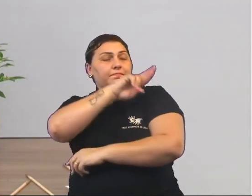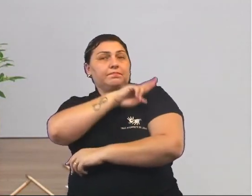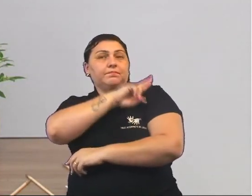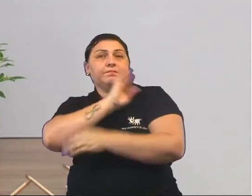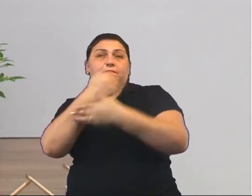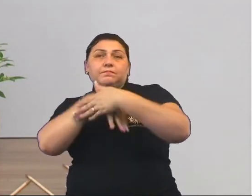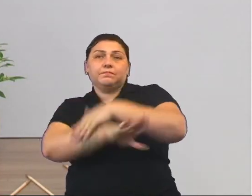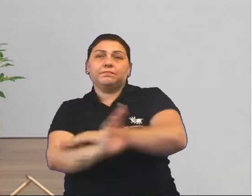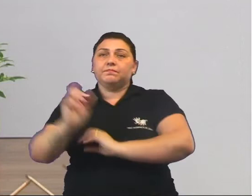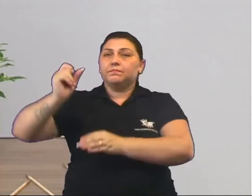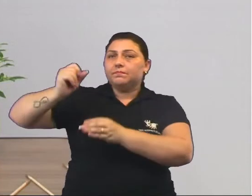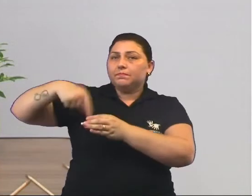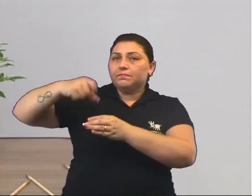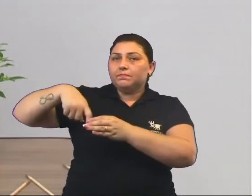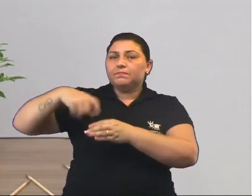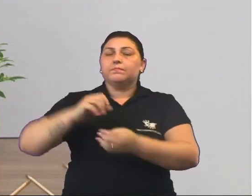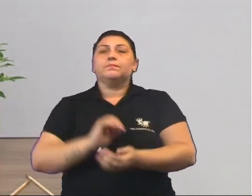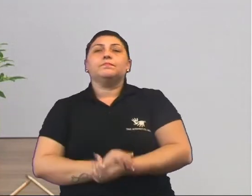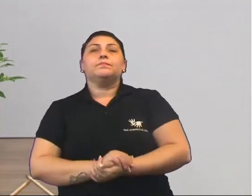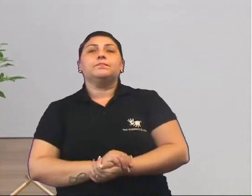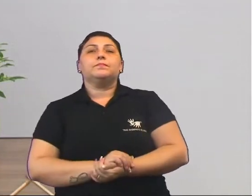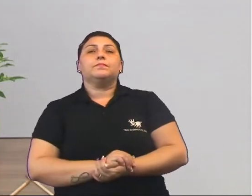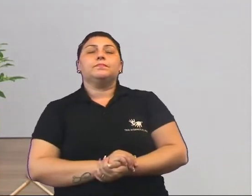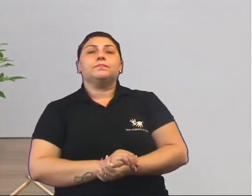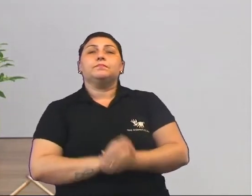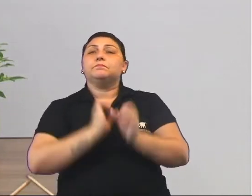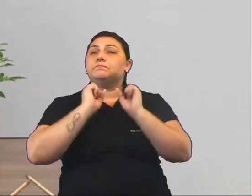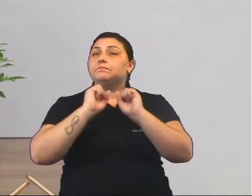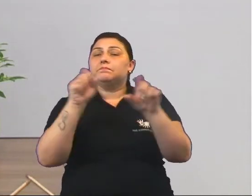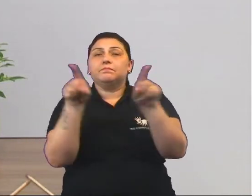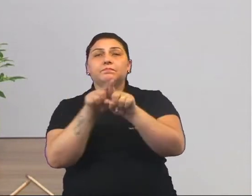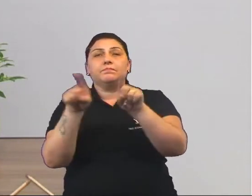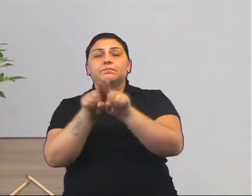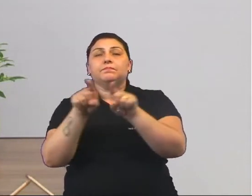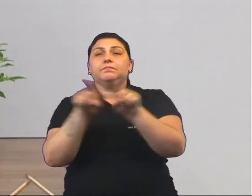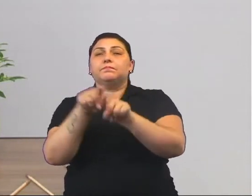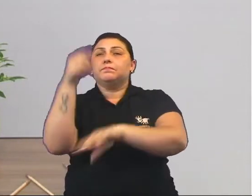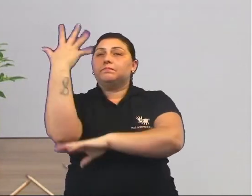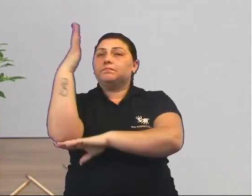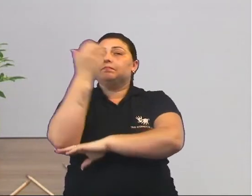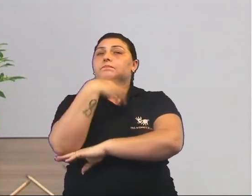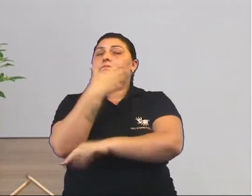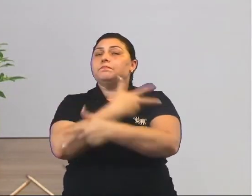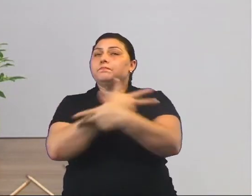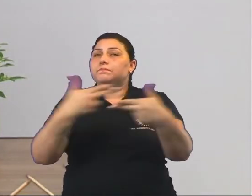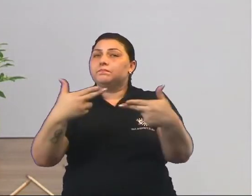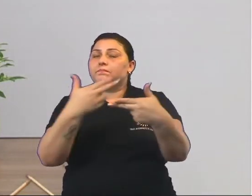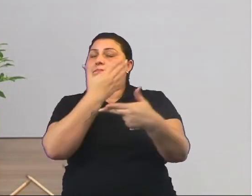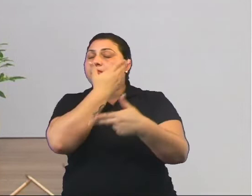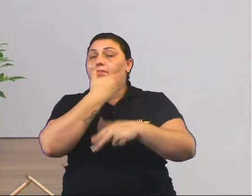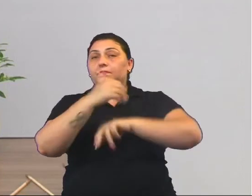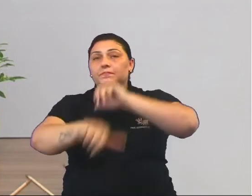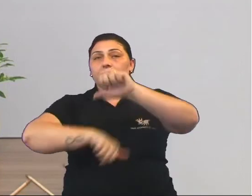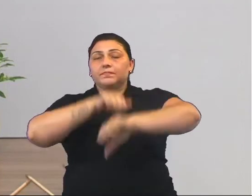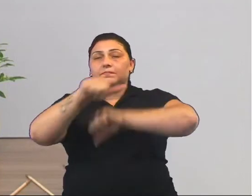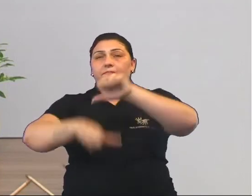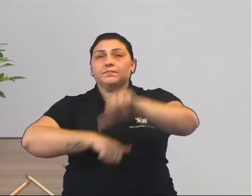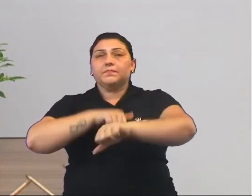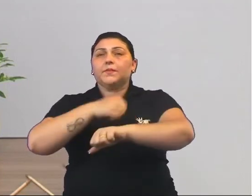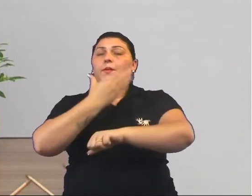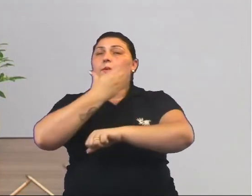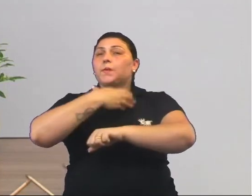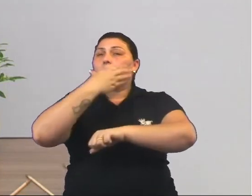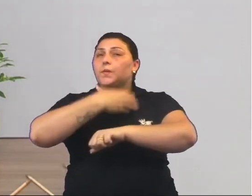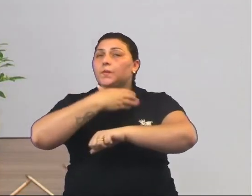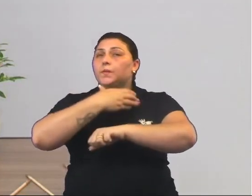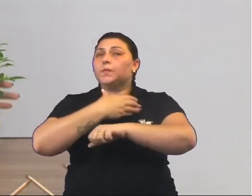em guardar as sementes. E essa sementinha, ela pode também, se for uma árvore frutífera, se transformar em um